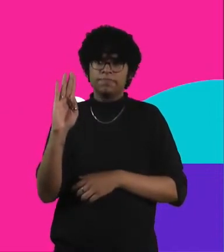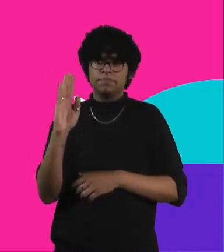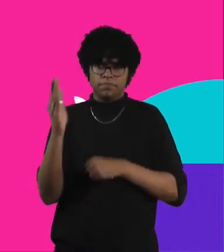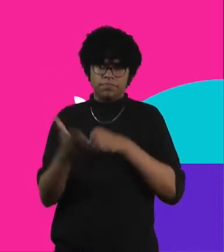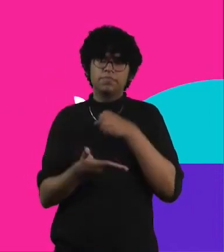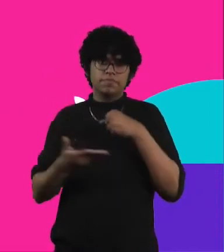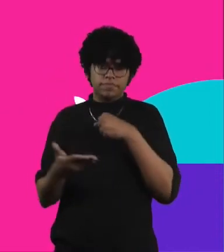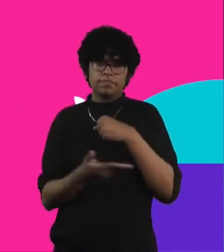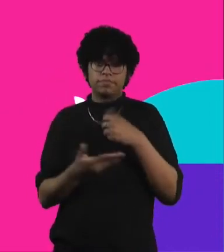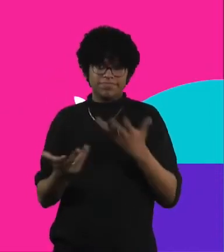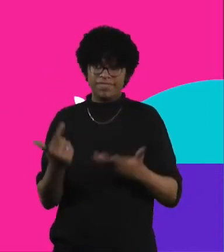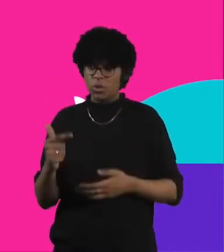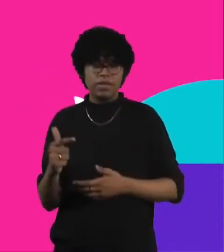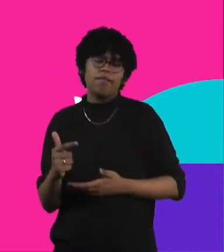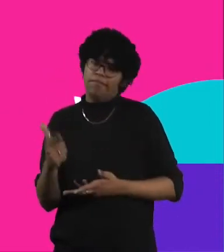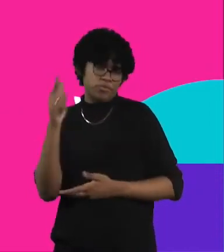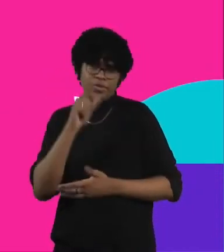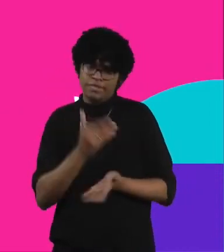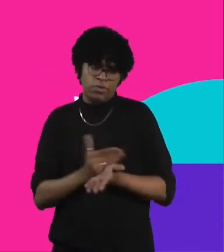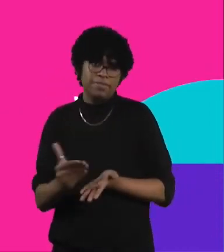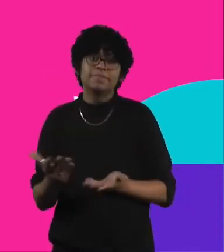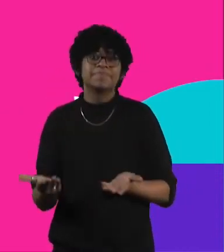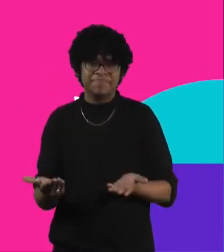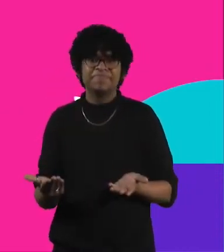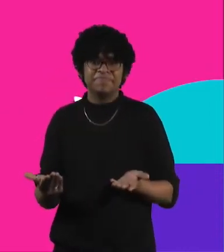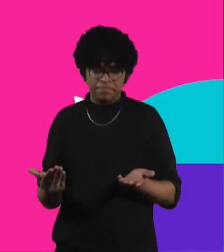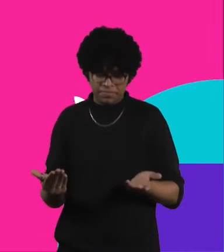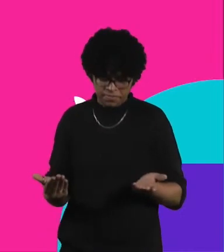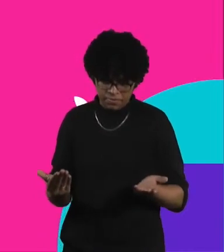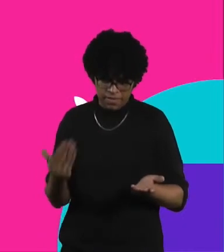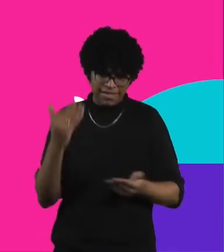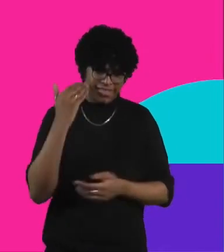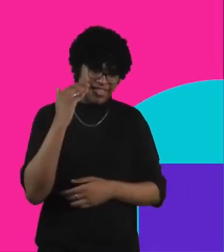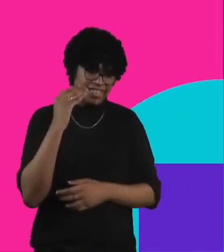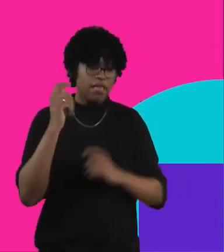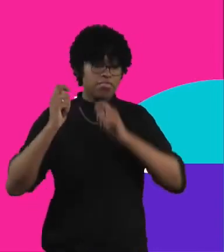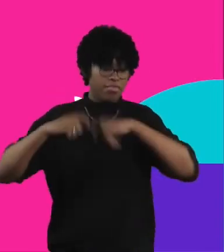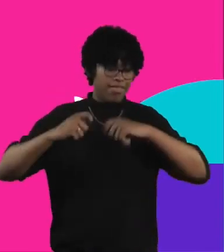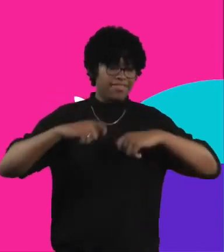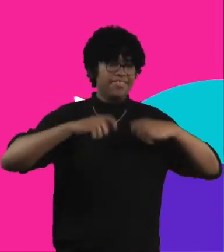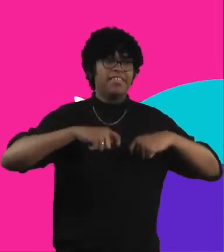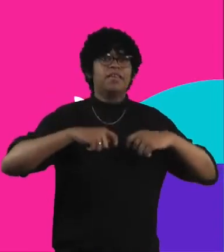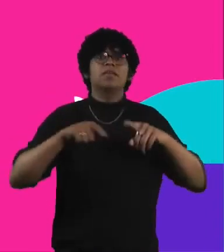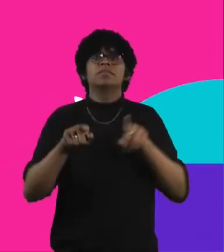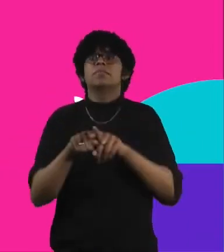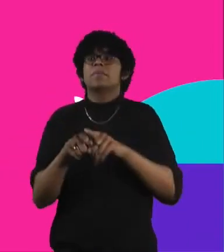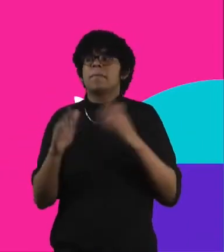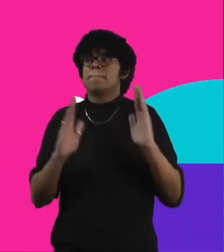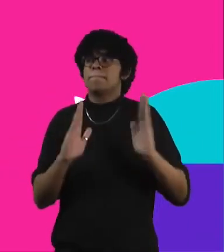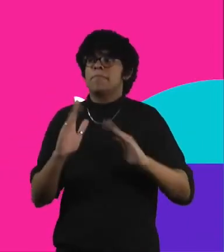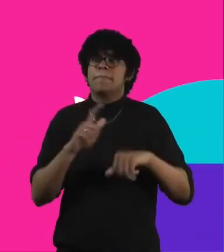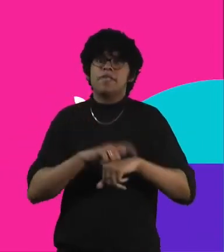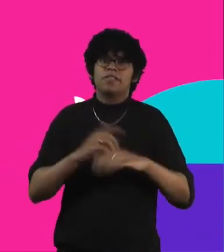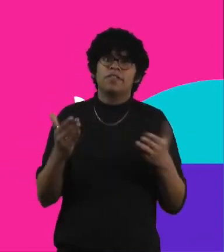Sem isso, você não consegue dar um passo. Então, entender que você tem possibilidades, que você está nesse momento e onde você